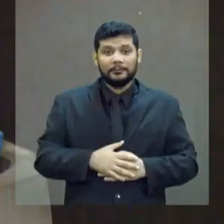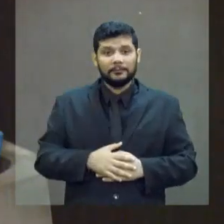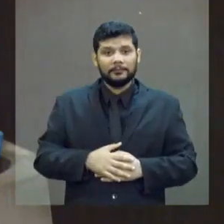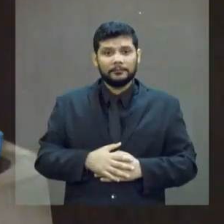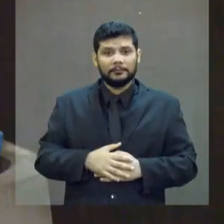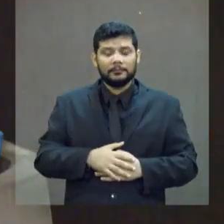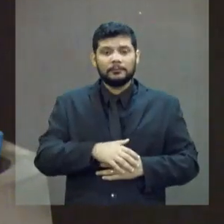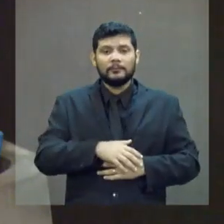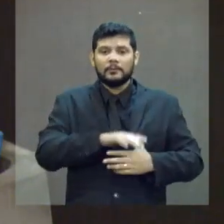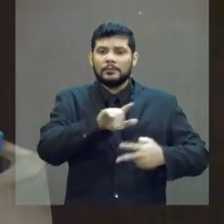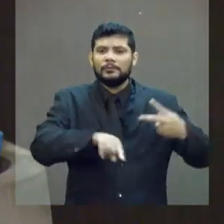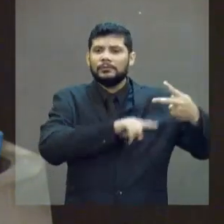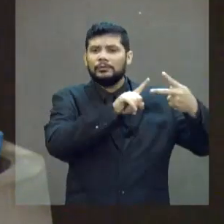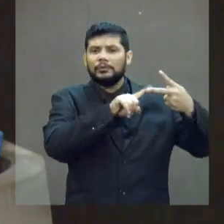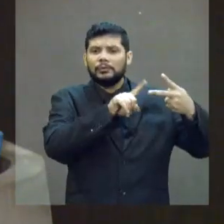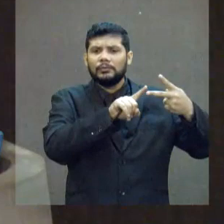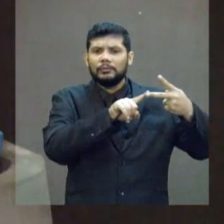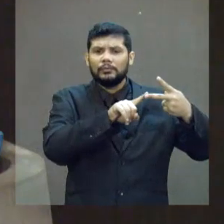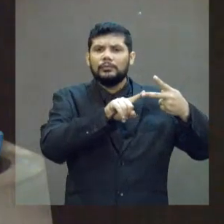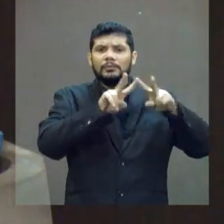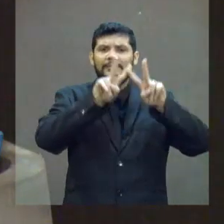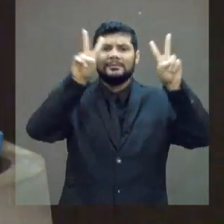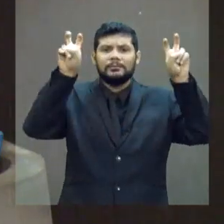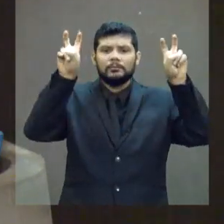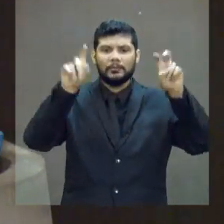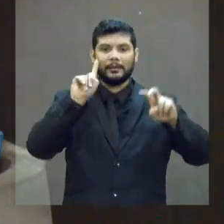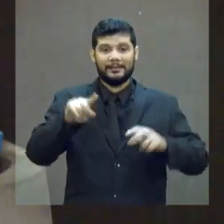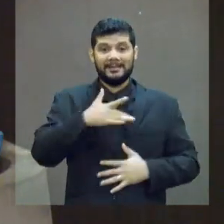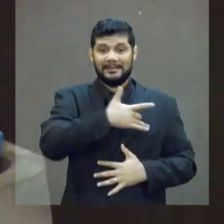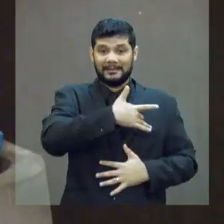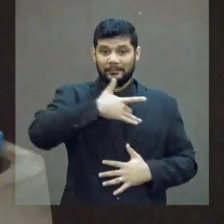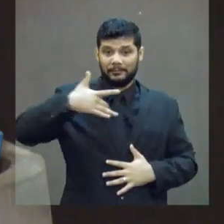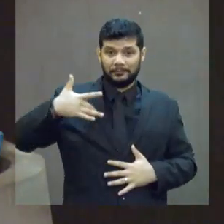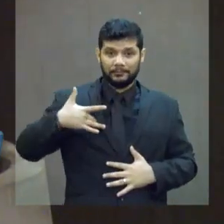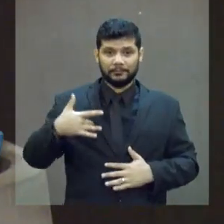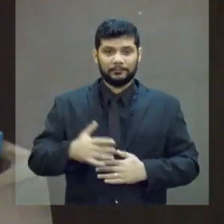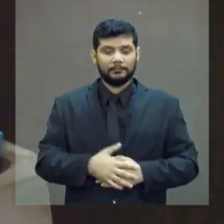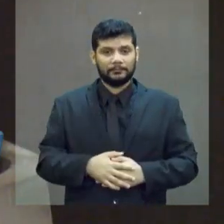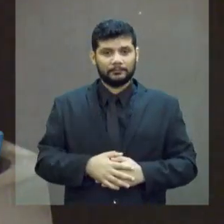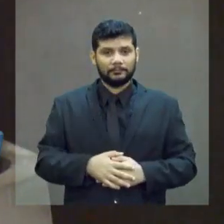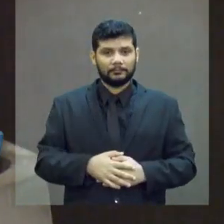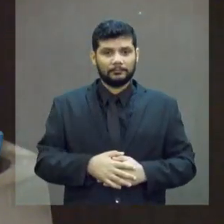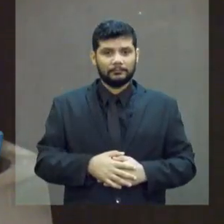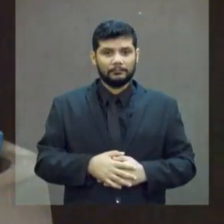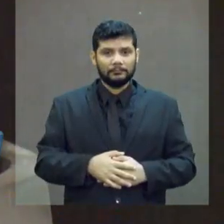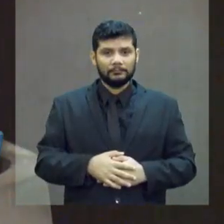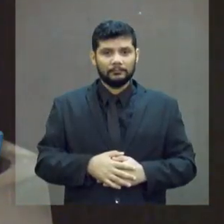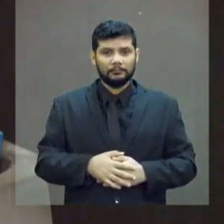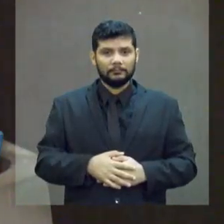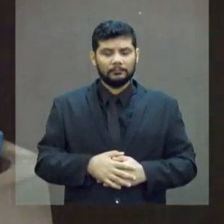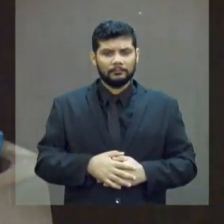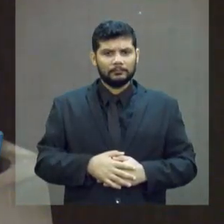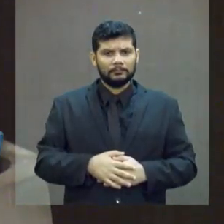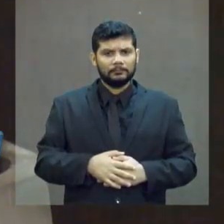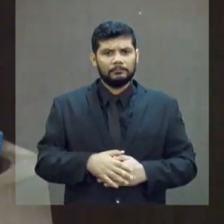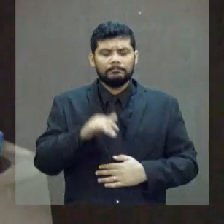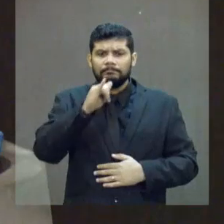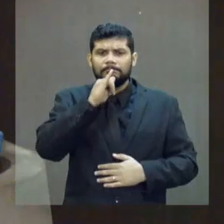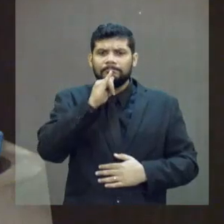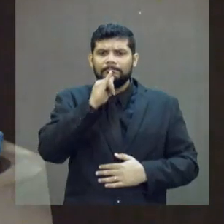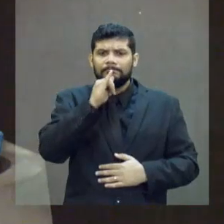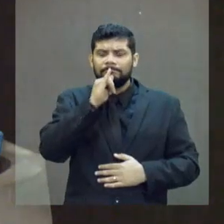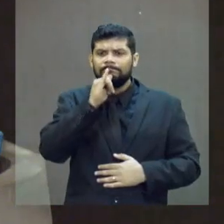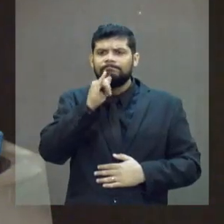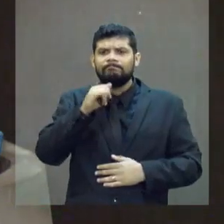a saúde é um outro grande tema para as pessoas com deficiência. Como é que uma pessoa com deficiência consegue chegar à